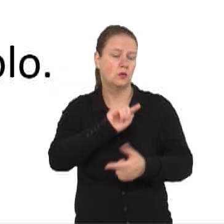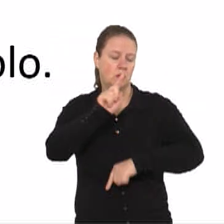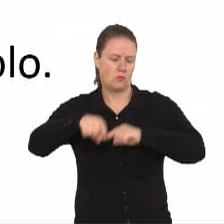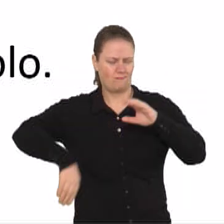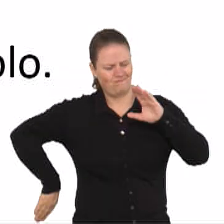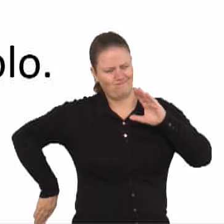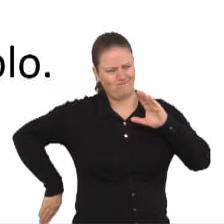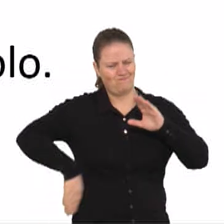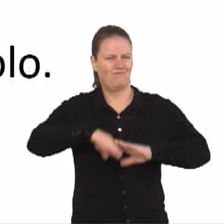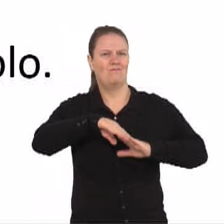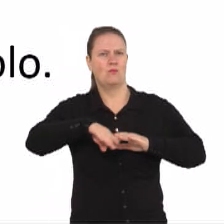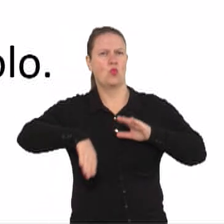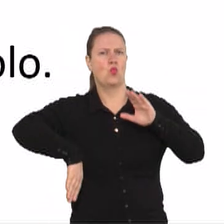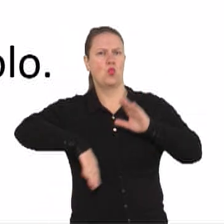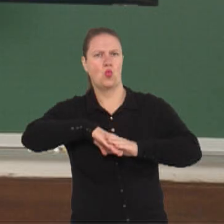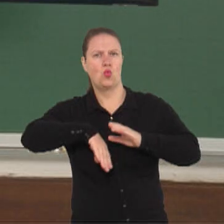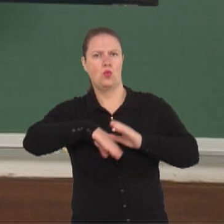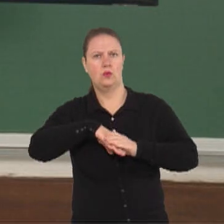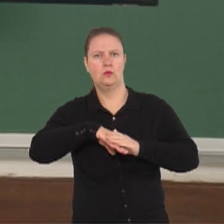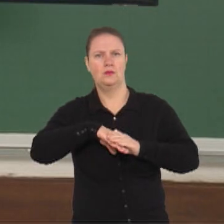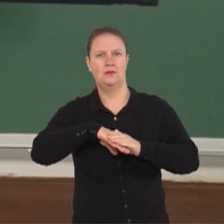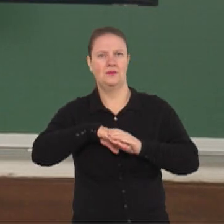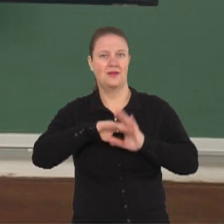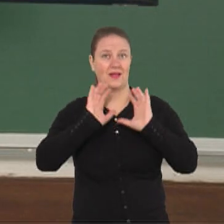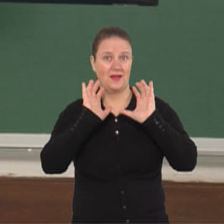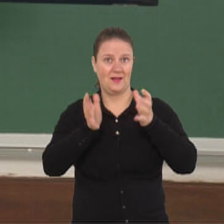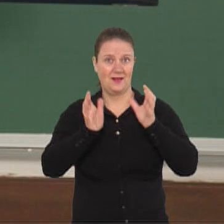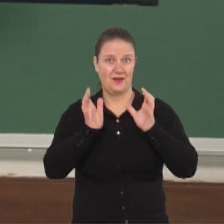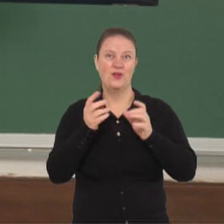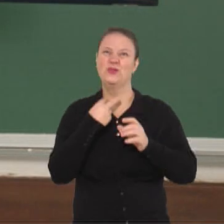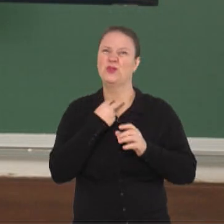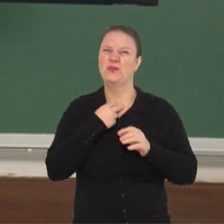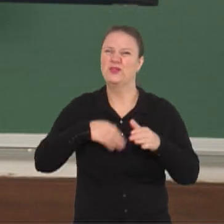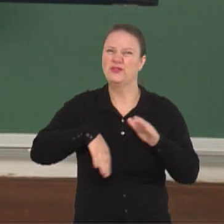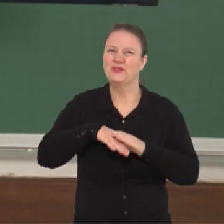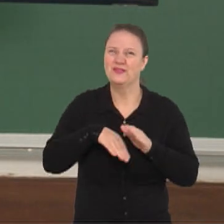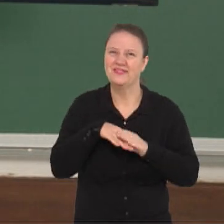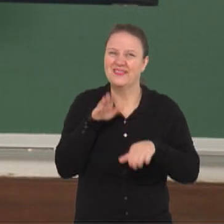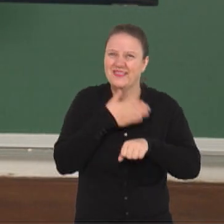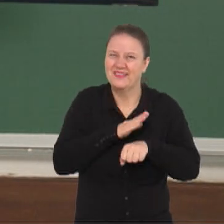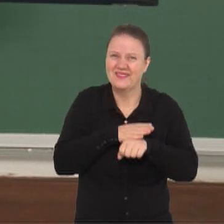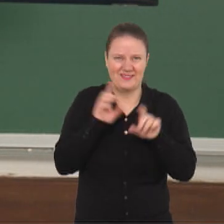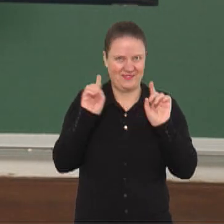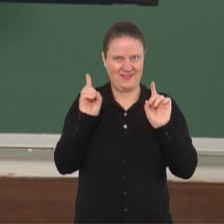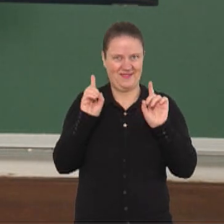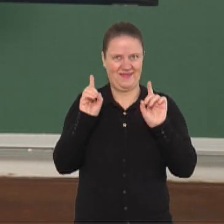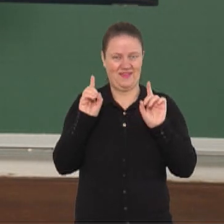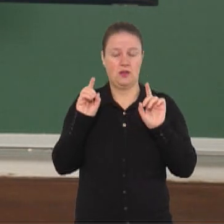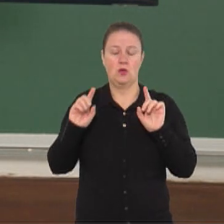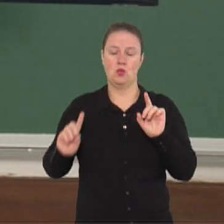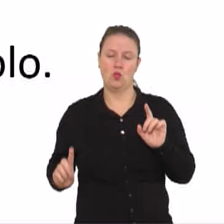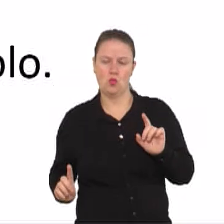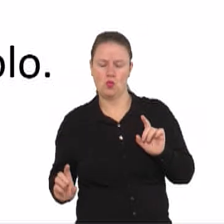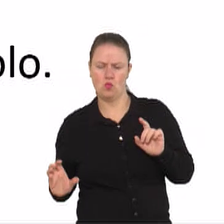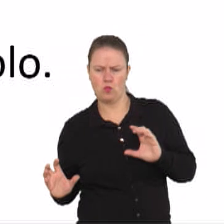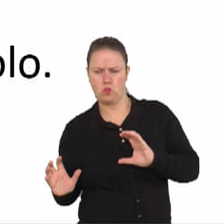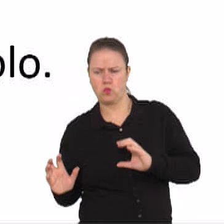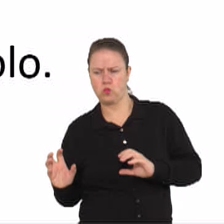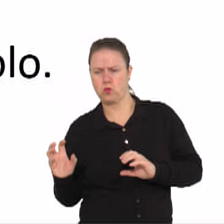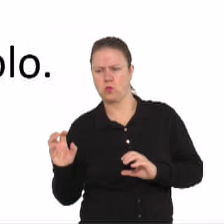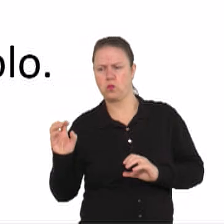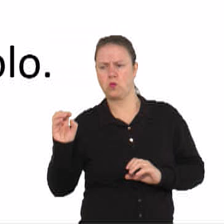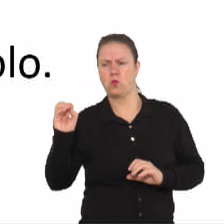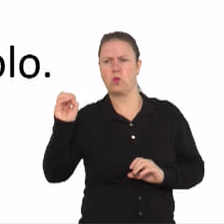chute, e não é para chutar o exercício, é para você determinar após o chute da bola. Letra A altura da bola no instante